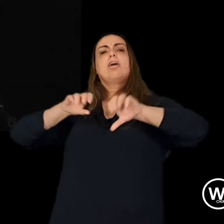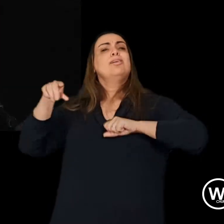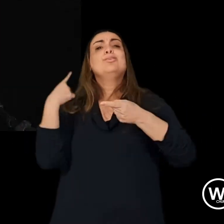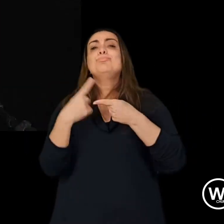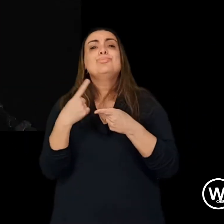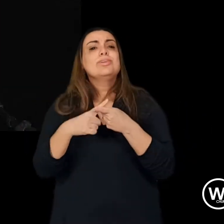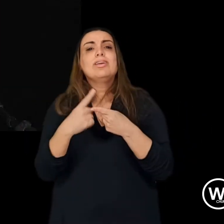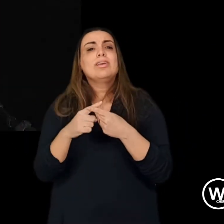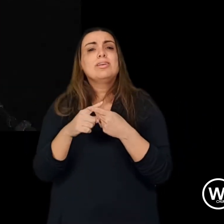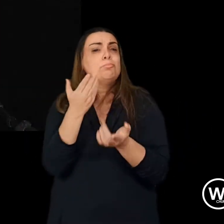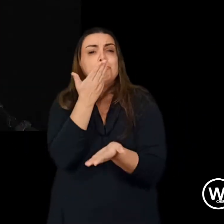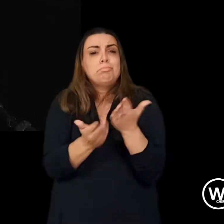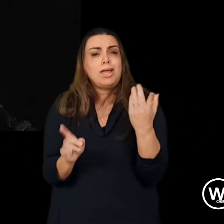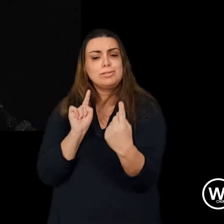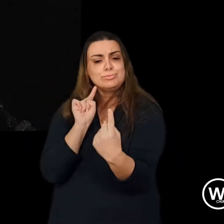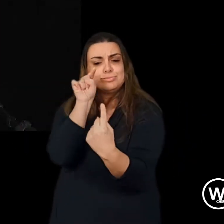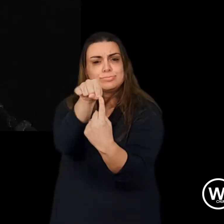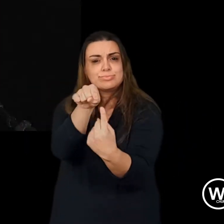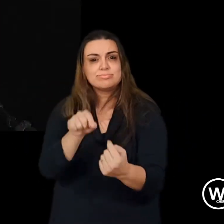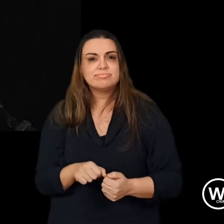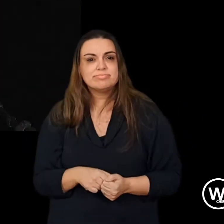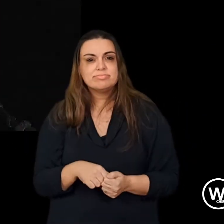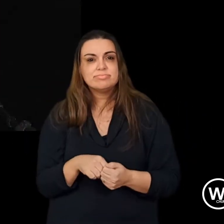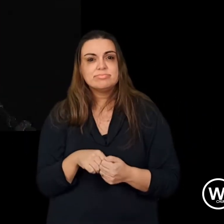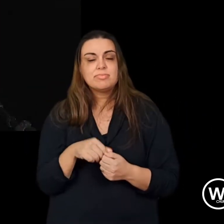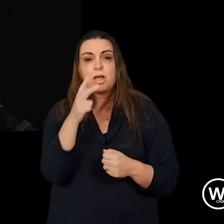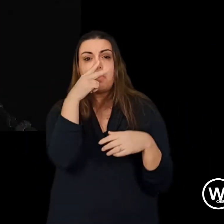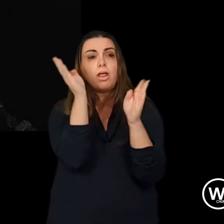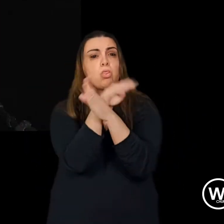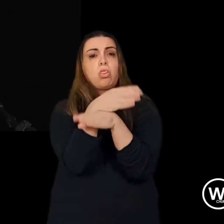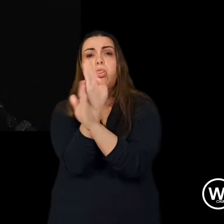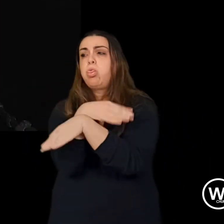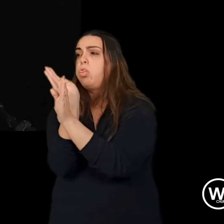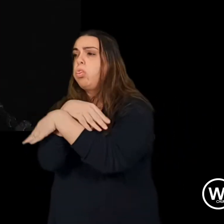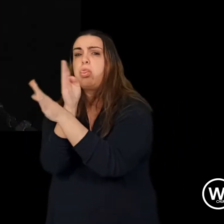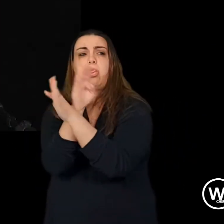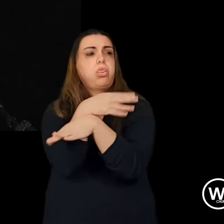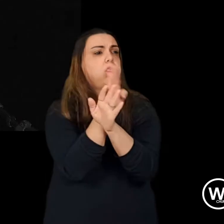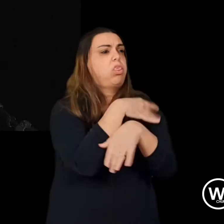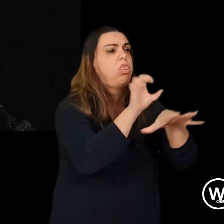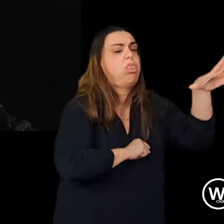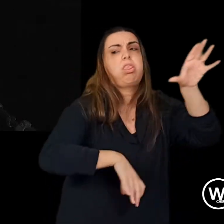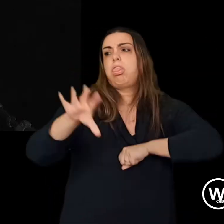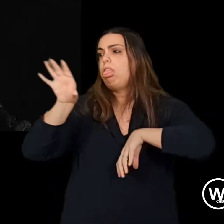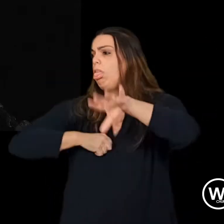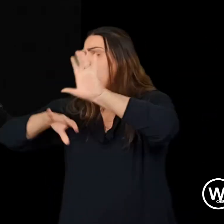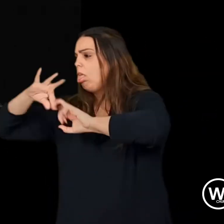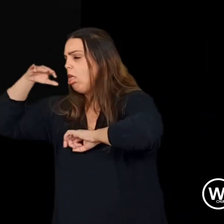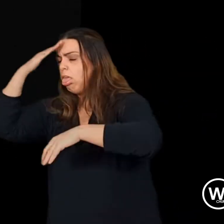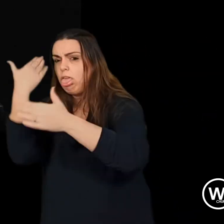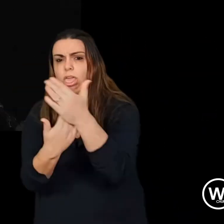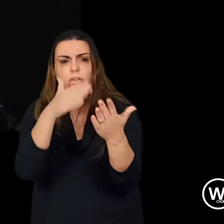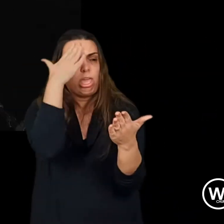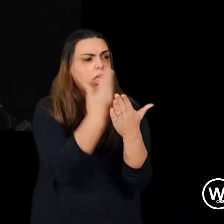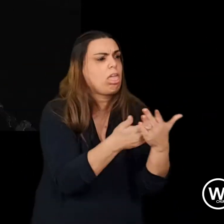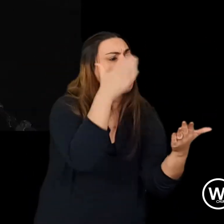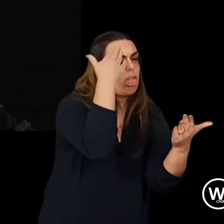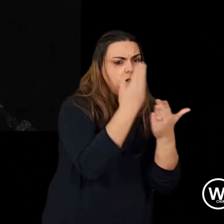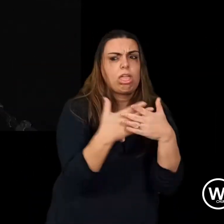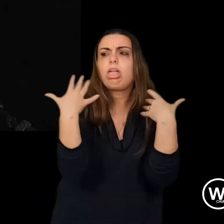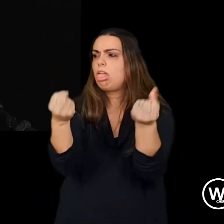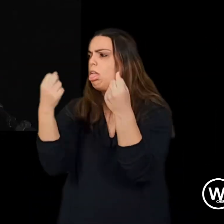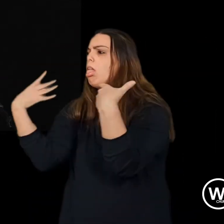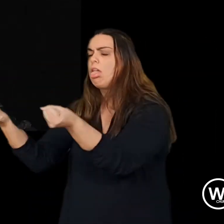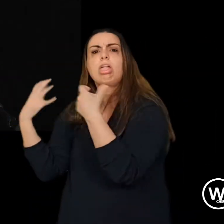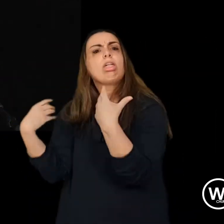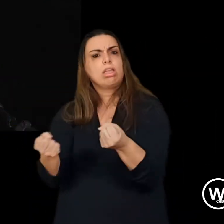porque perdemos o alvo. Não sabemos para onde nós queremos ir. Estamos perdidos. E quando você não tem um alvo,